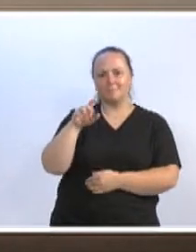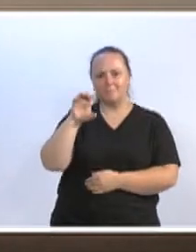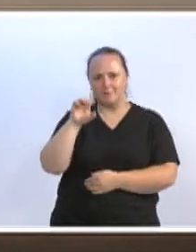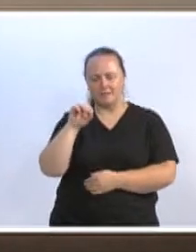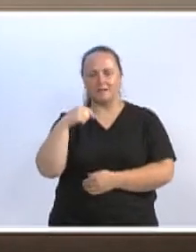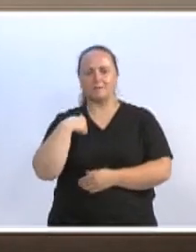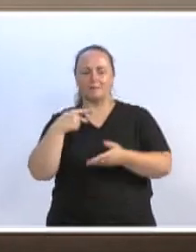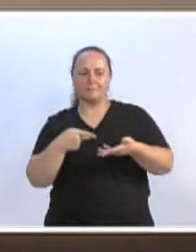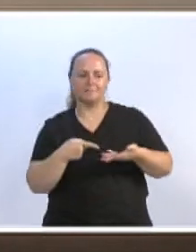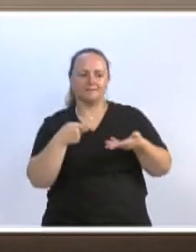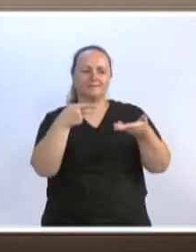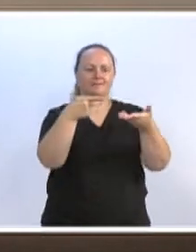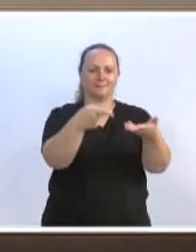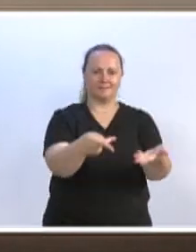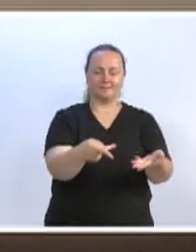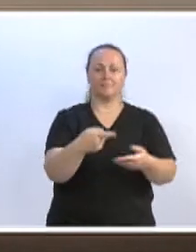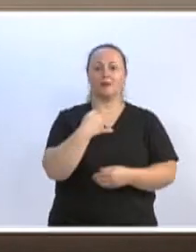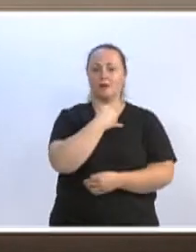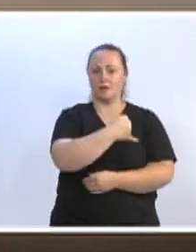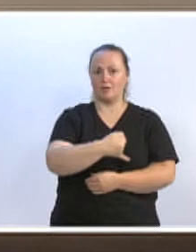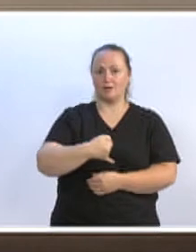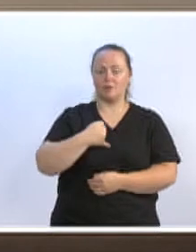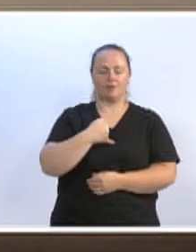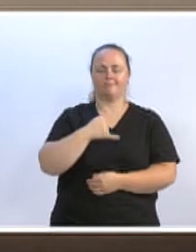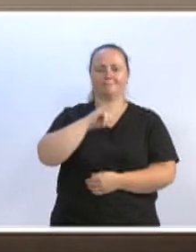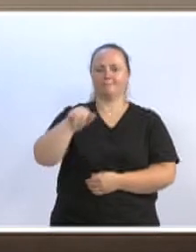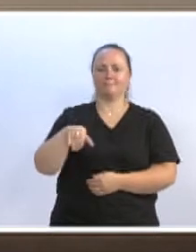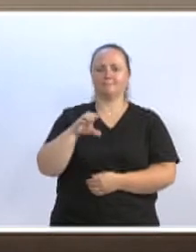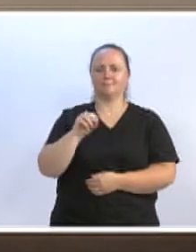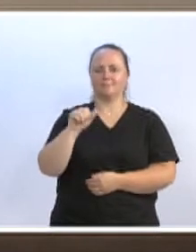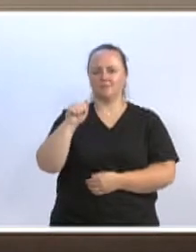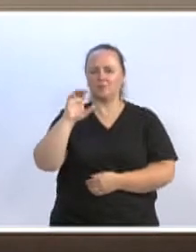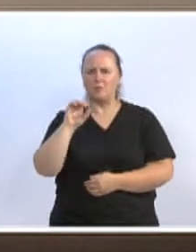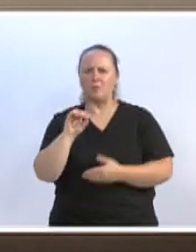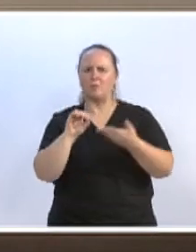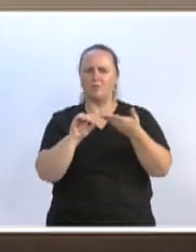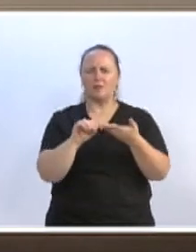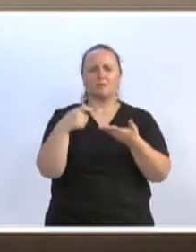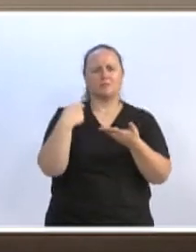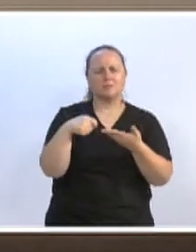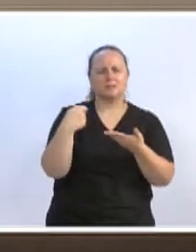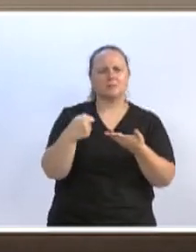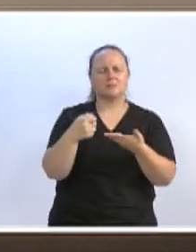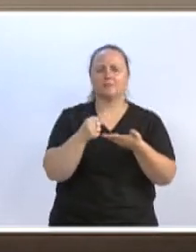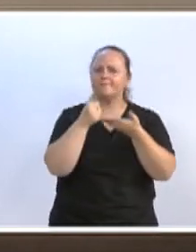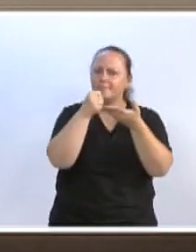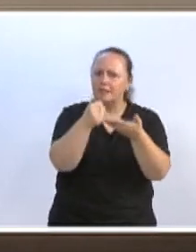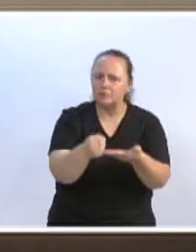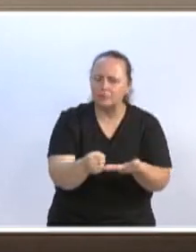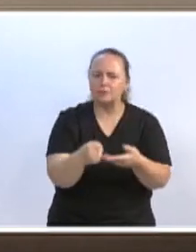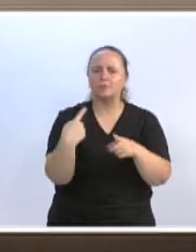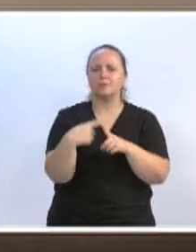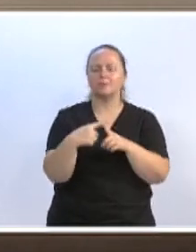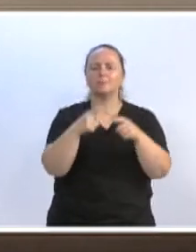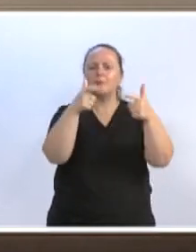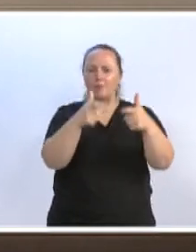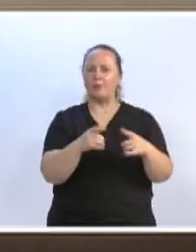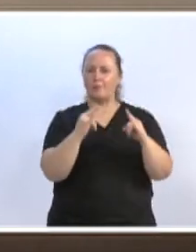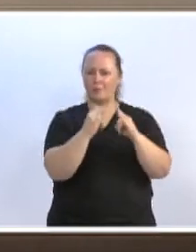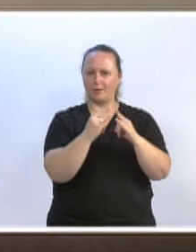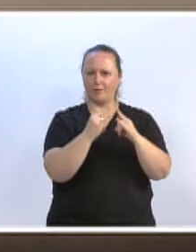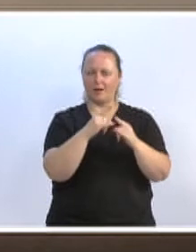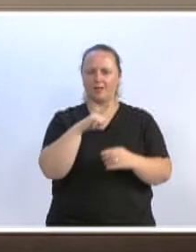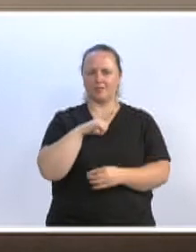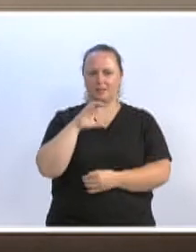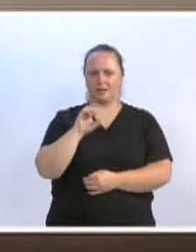com o Dr. Anselmo Lessa, o nosso procurador, porque ele precisa de uma ajuda ali em relação à entidade, a ONG